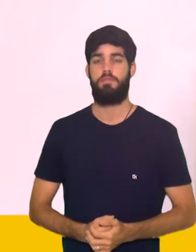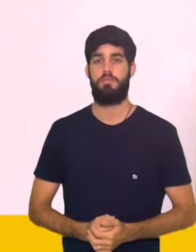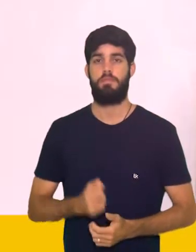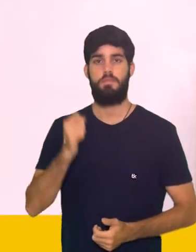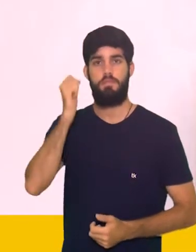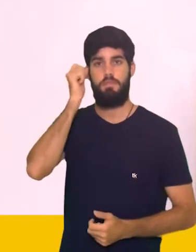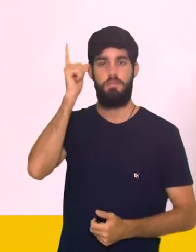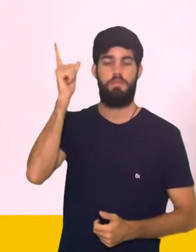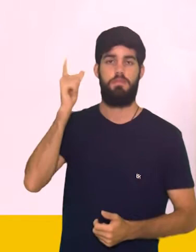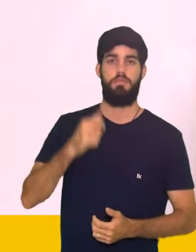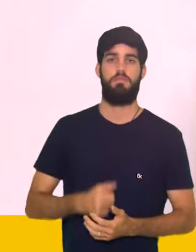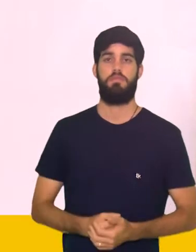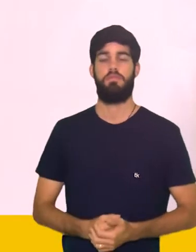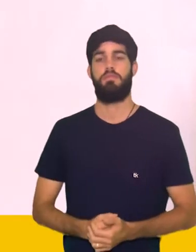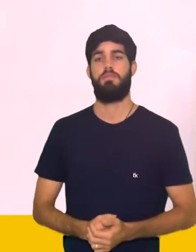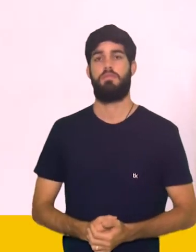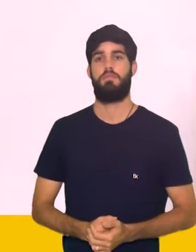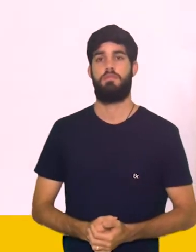Ideia.